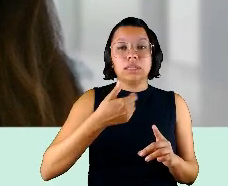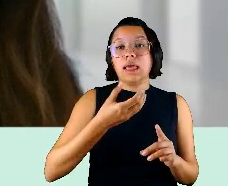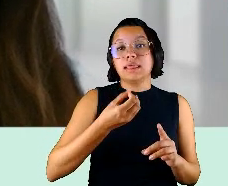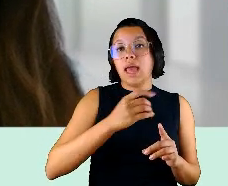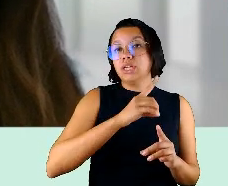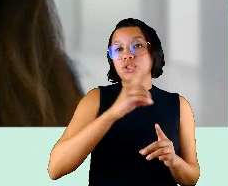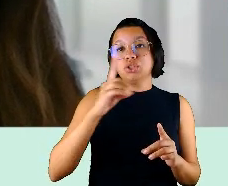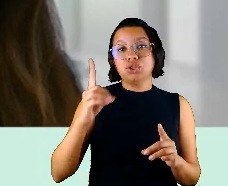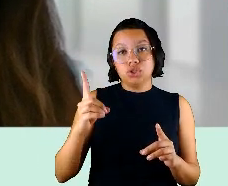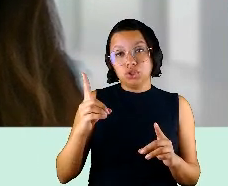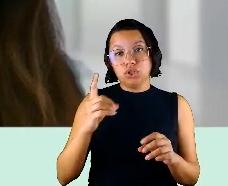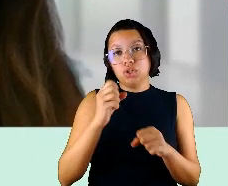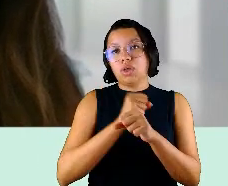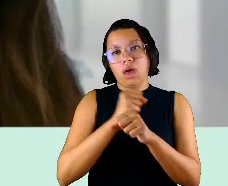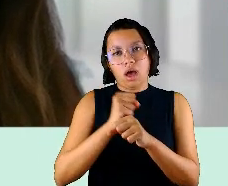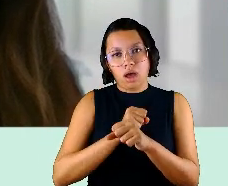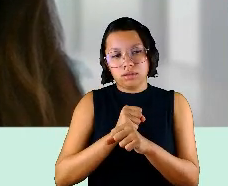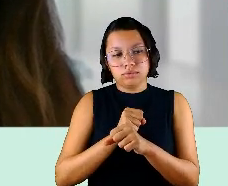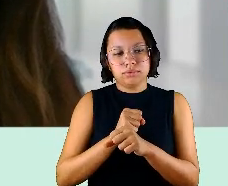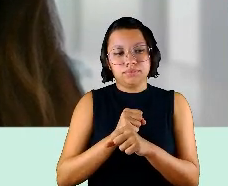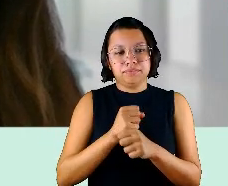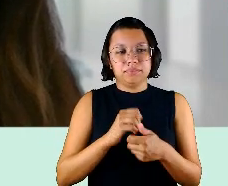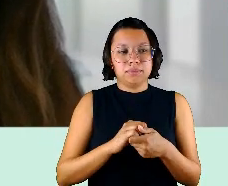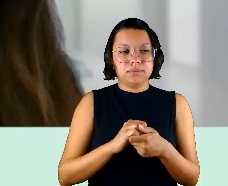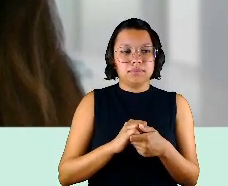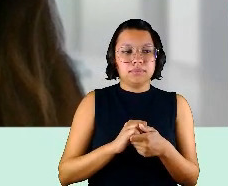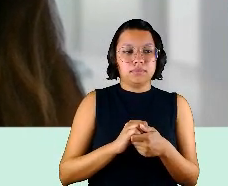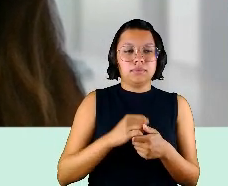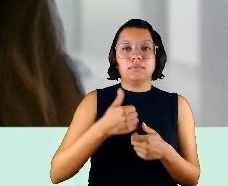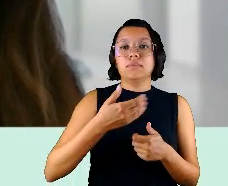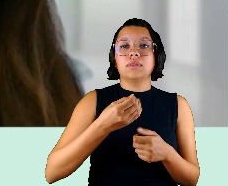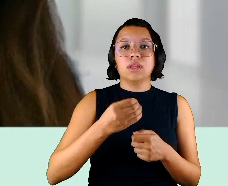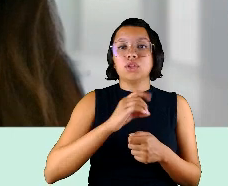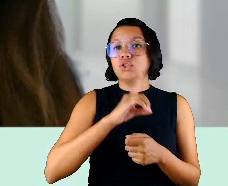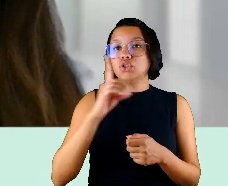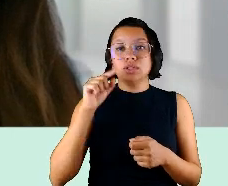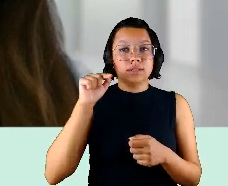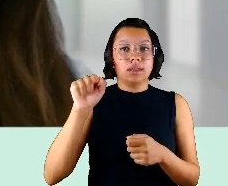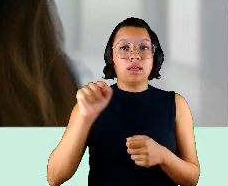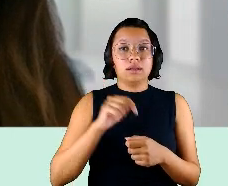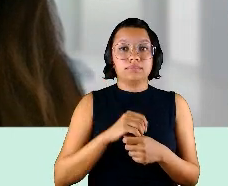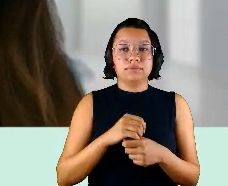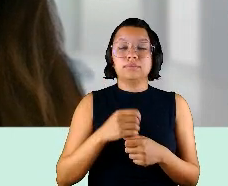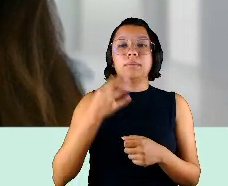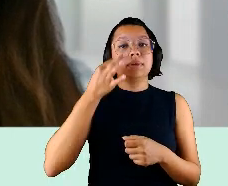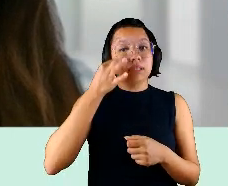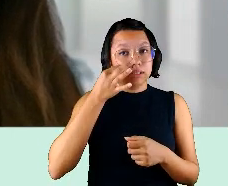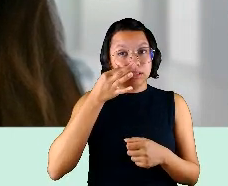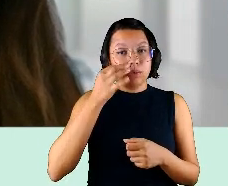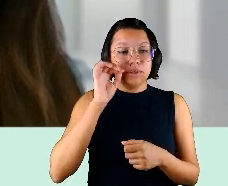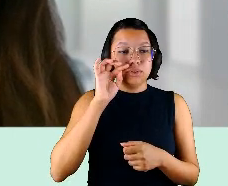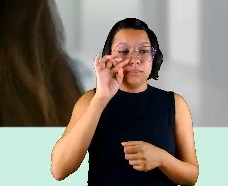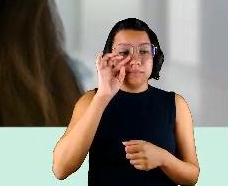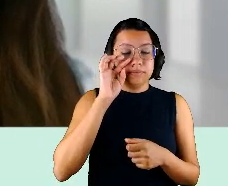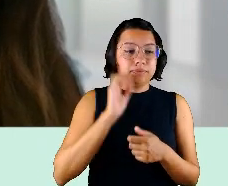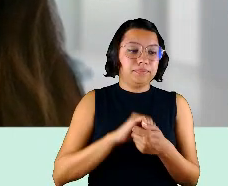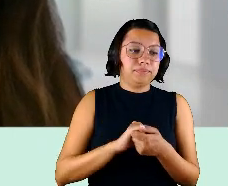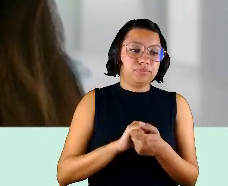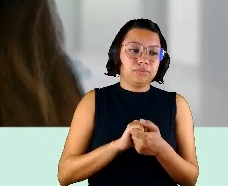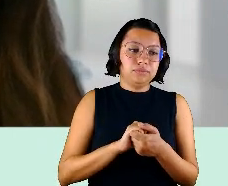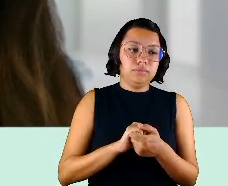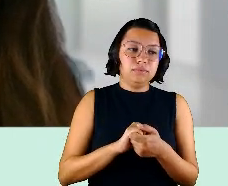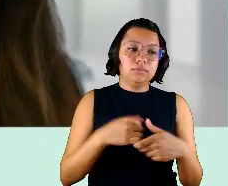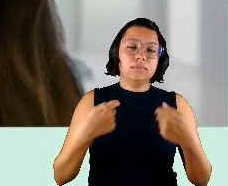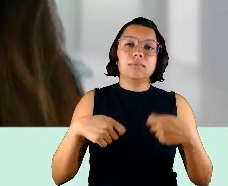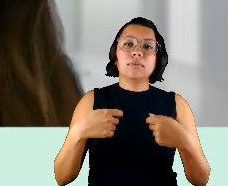dias por ano. 10 dias. Você tem que ir 10 dias lá, presencialmente.